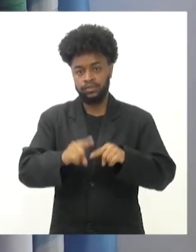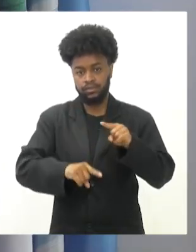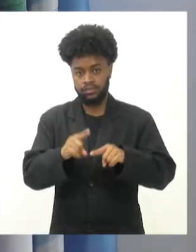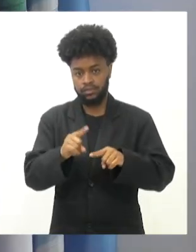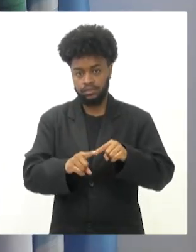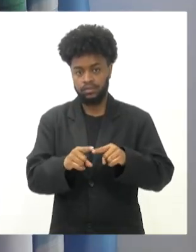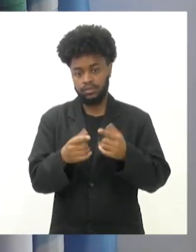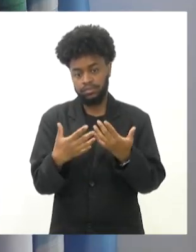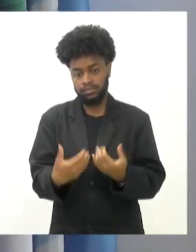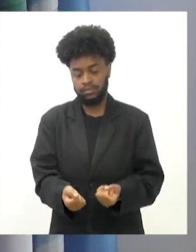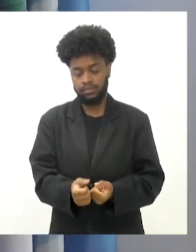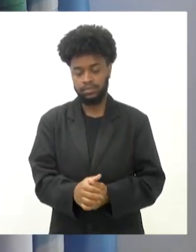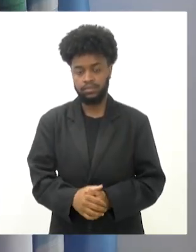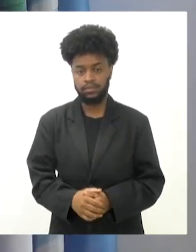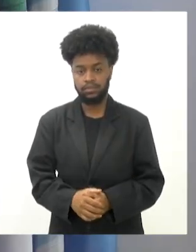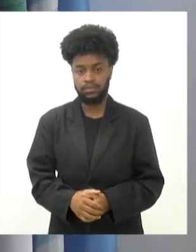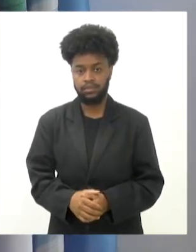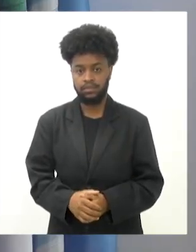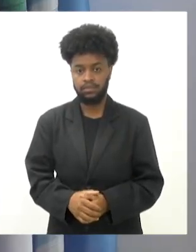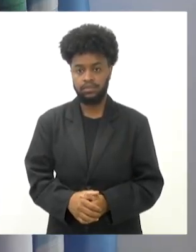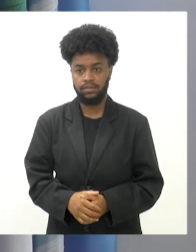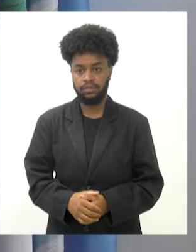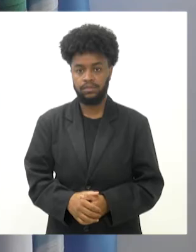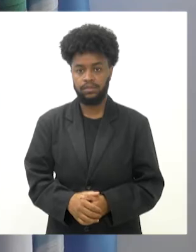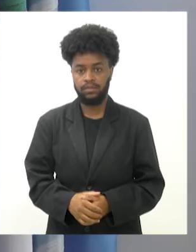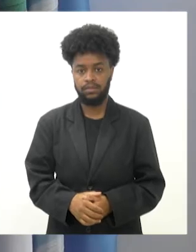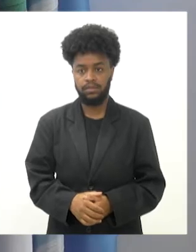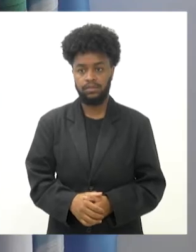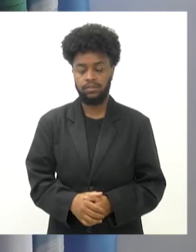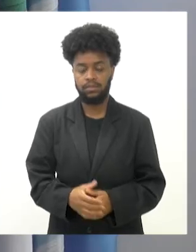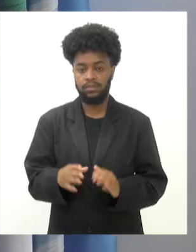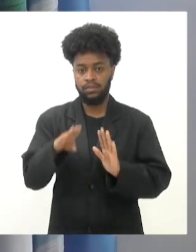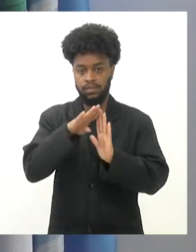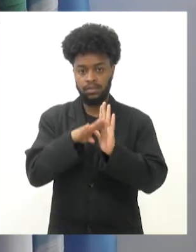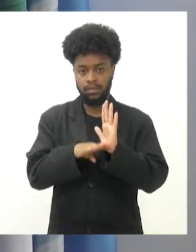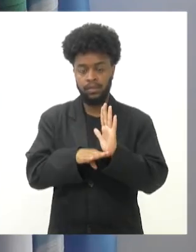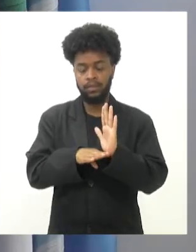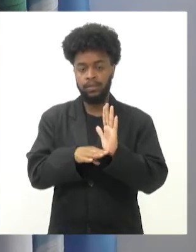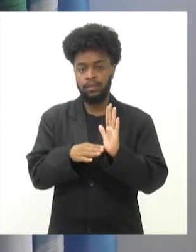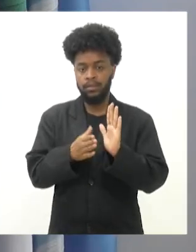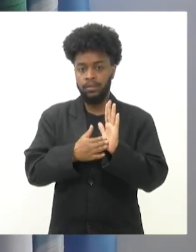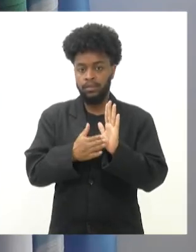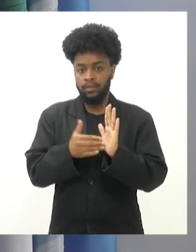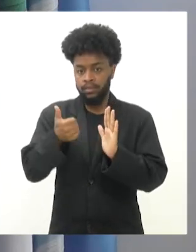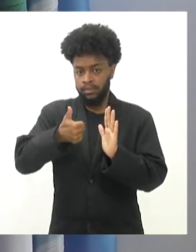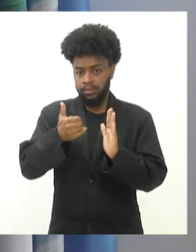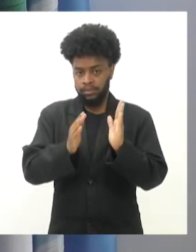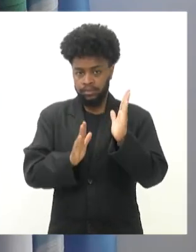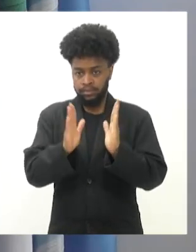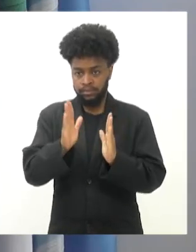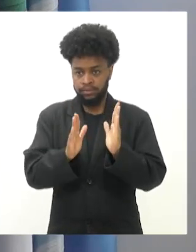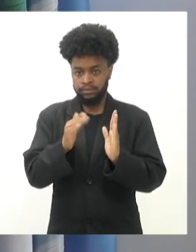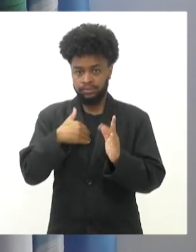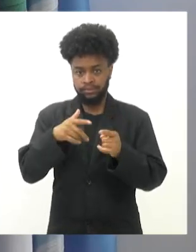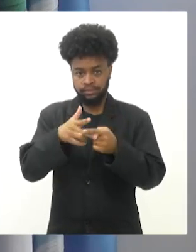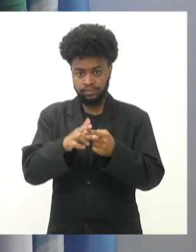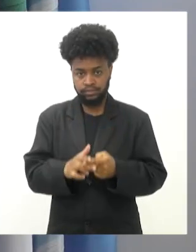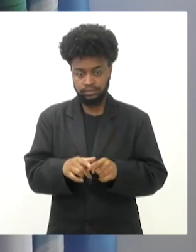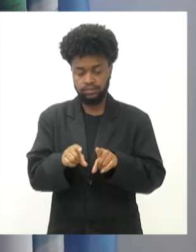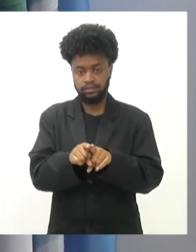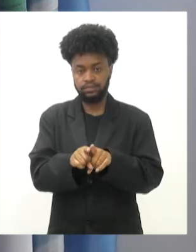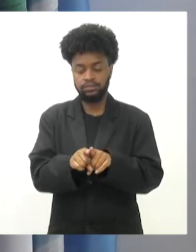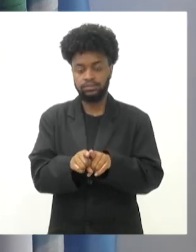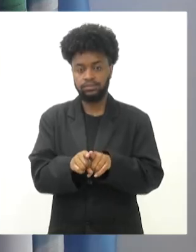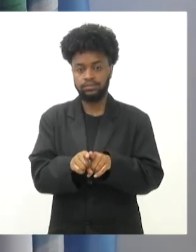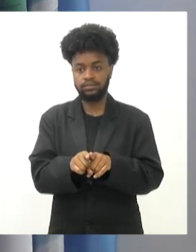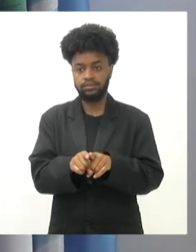a receberem aqueles benefícios. Como o cronograma proposto na primeira fase, só fazendo uma retificação, nós fizemos